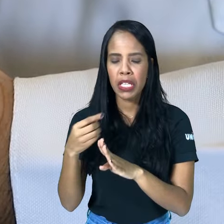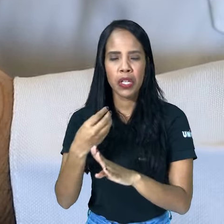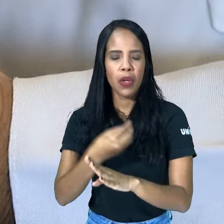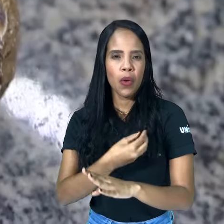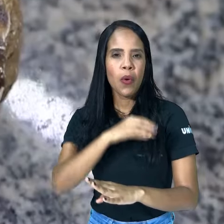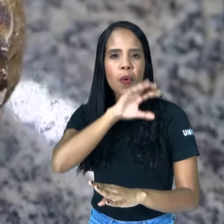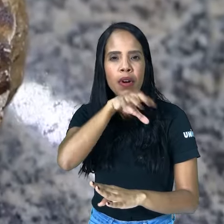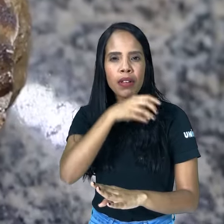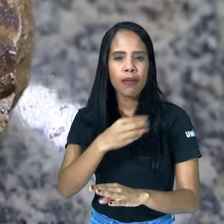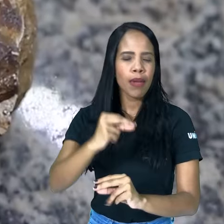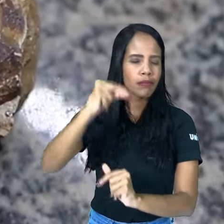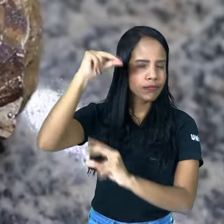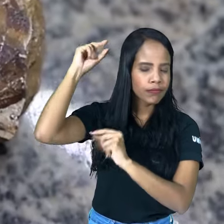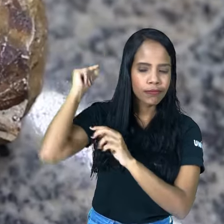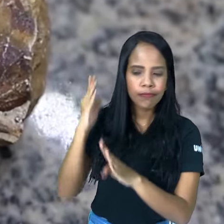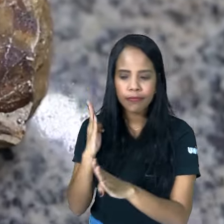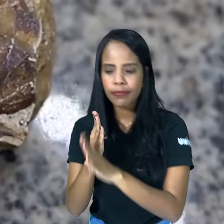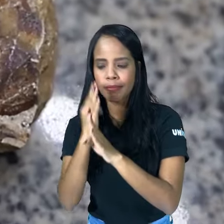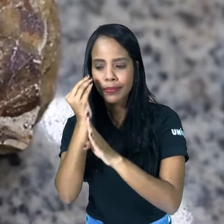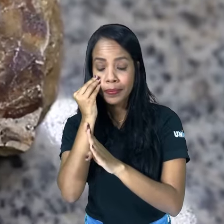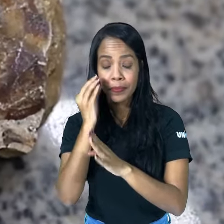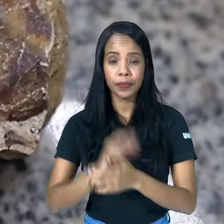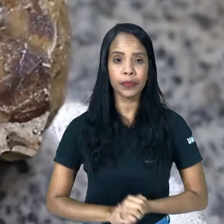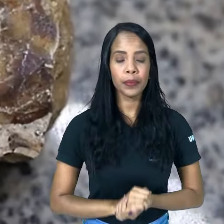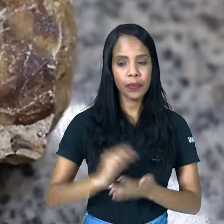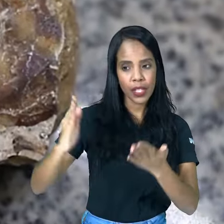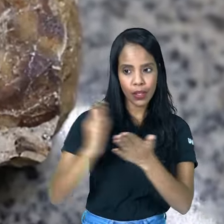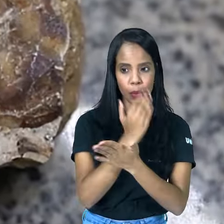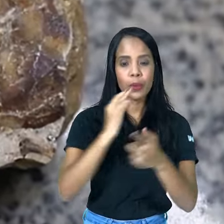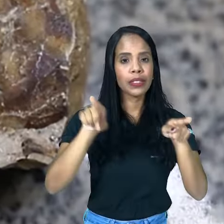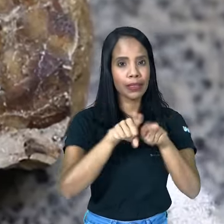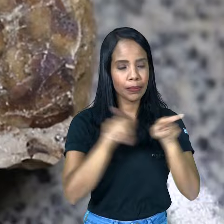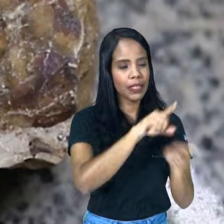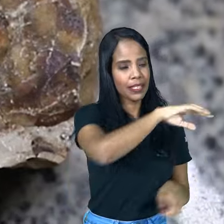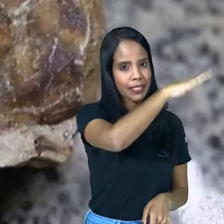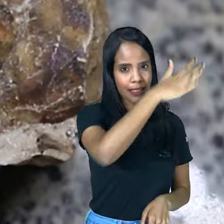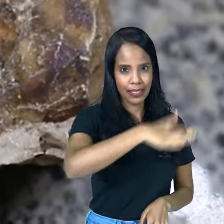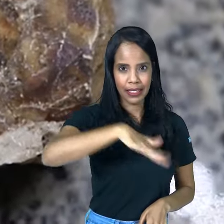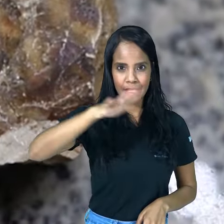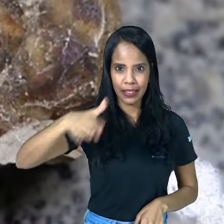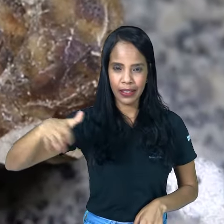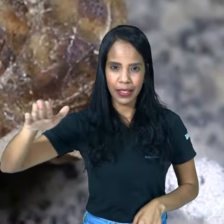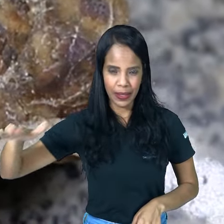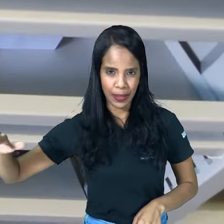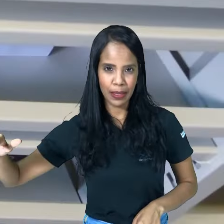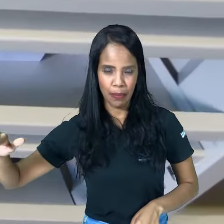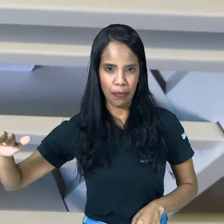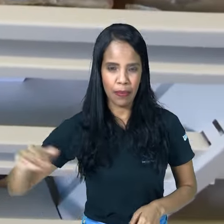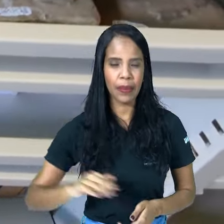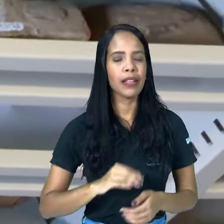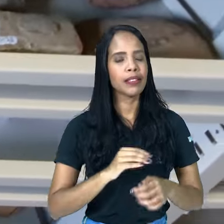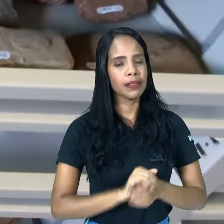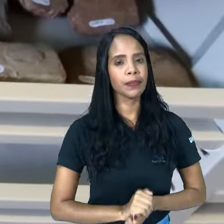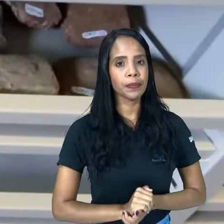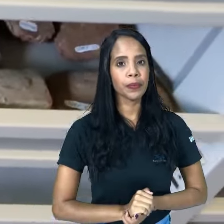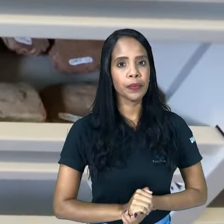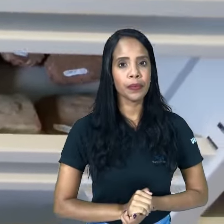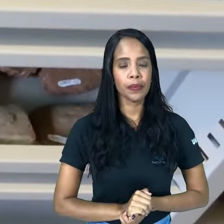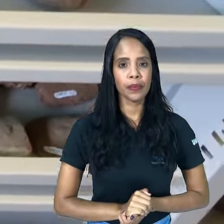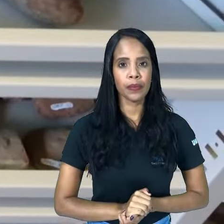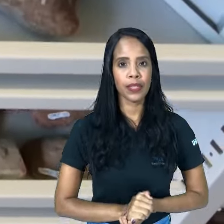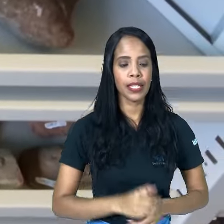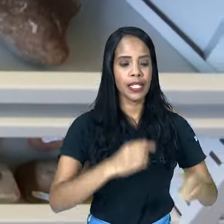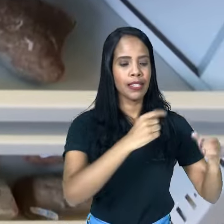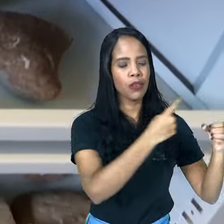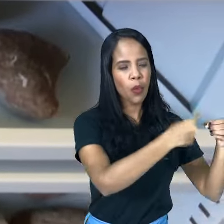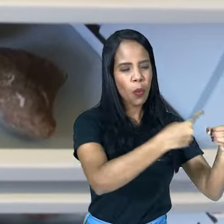nelas. Alguns fósseis presentes na coleção do LAPEP são provenientes da Chapada do Araripe. Para ser mais específico, estes exemplares vieram das